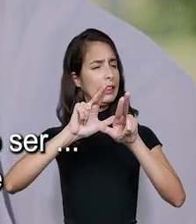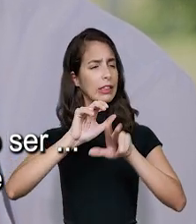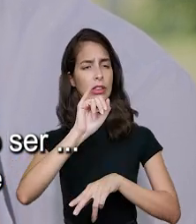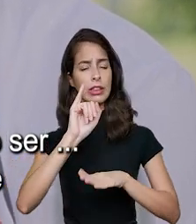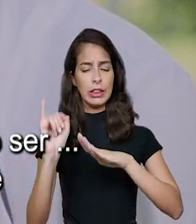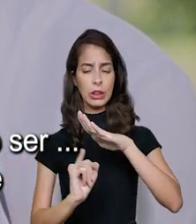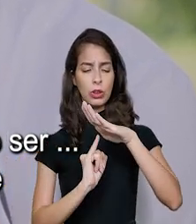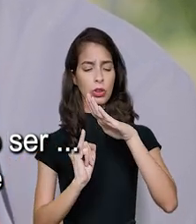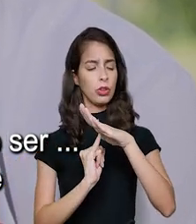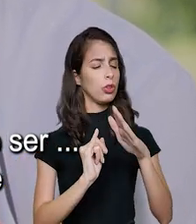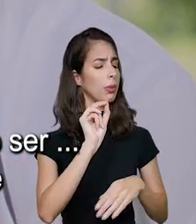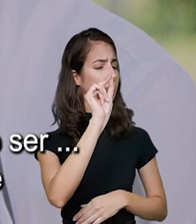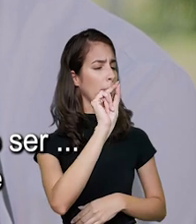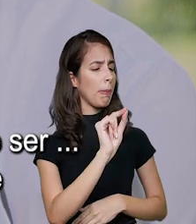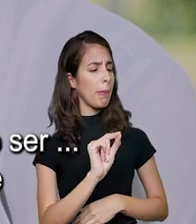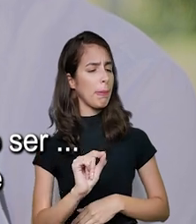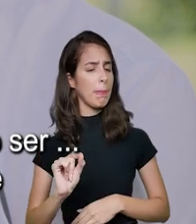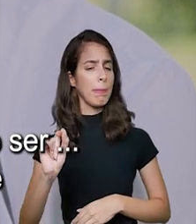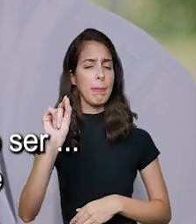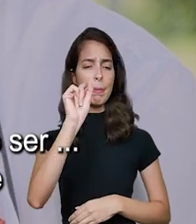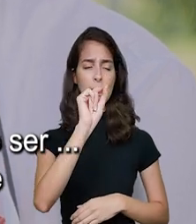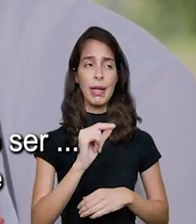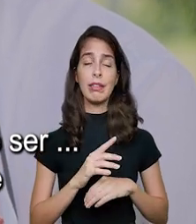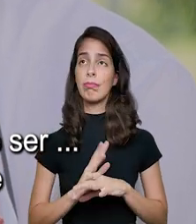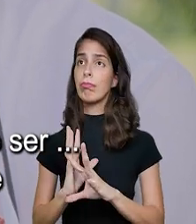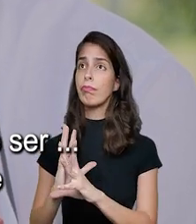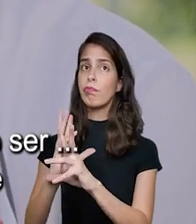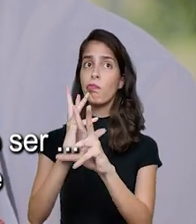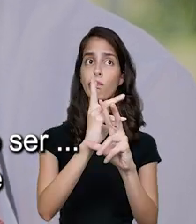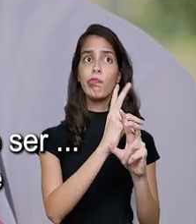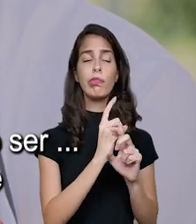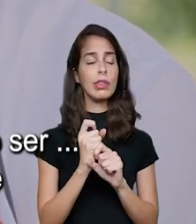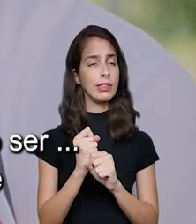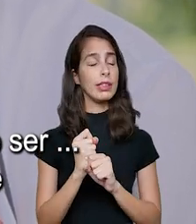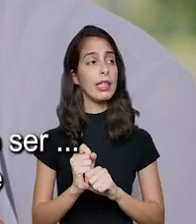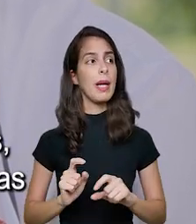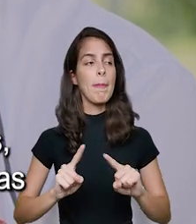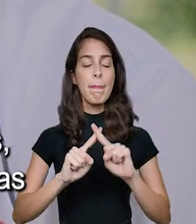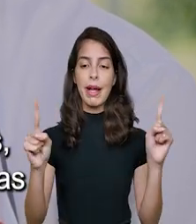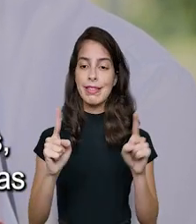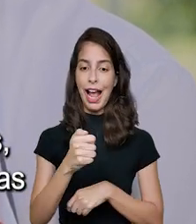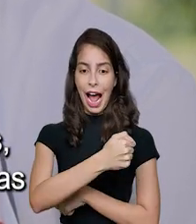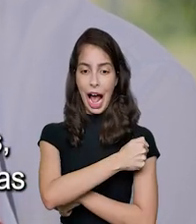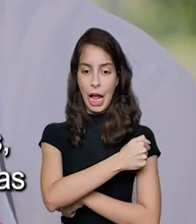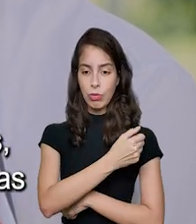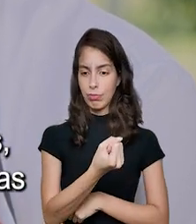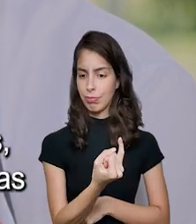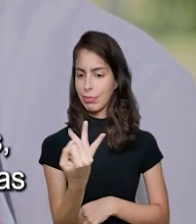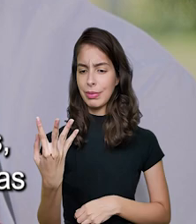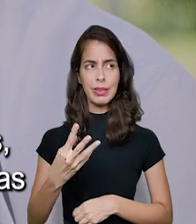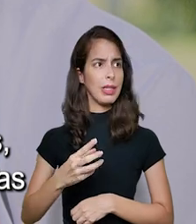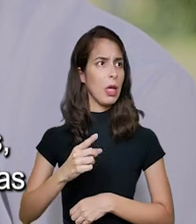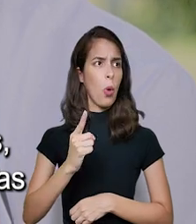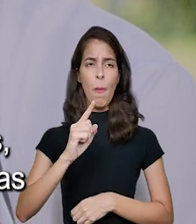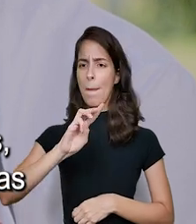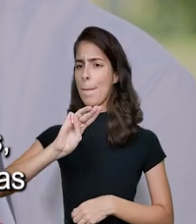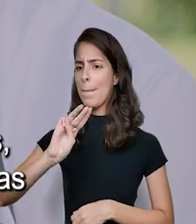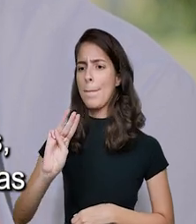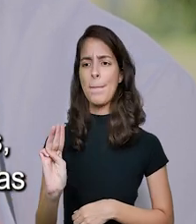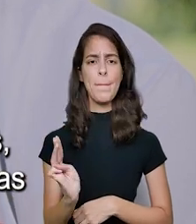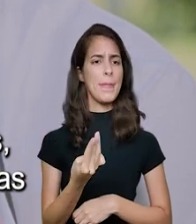esse número pode ser um né Depende como conta mas é algo desse tipo né hoje nós temos 1 milhão e meio de alunos